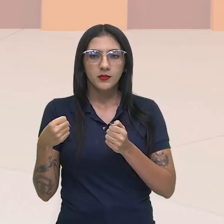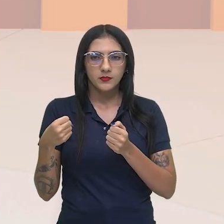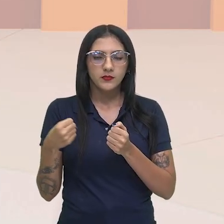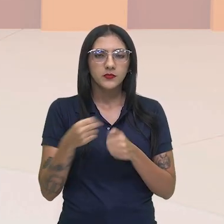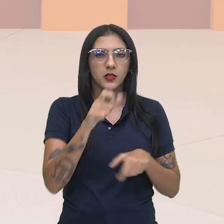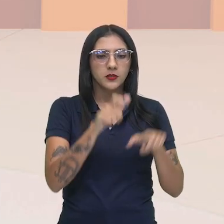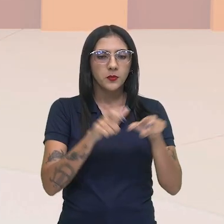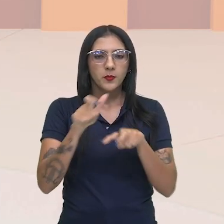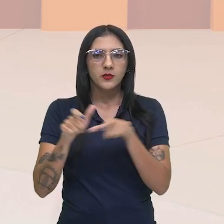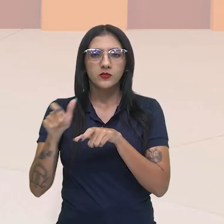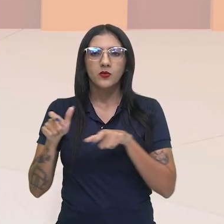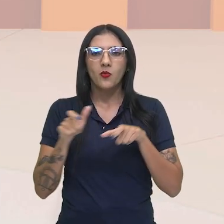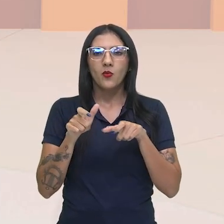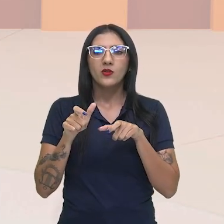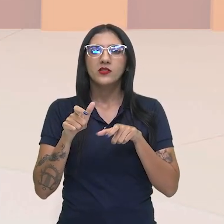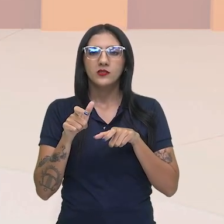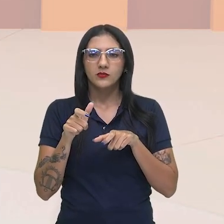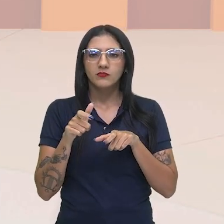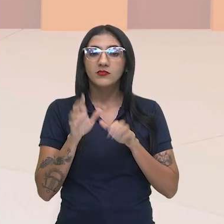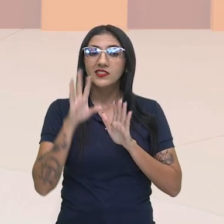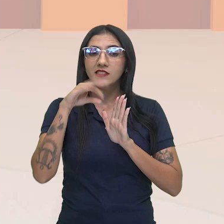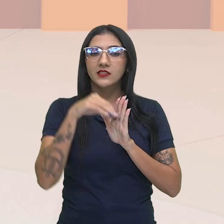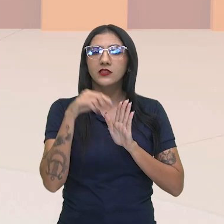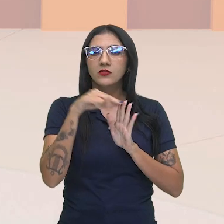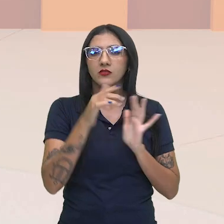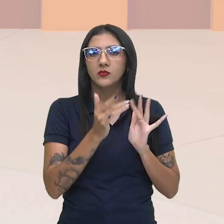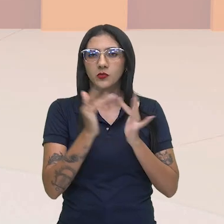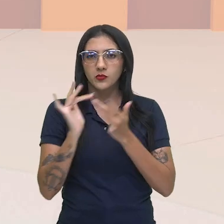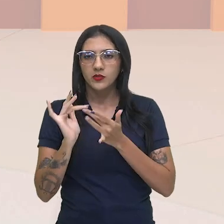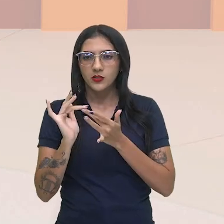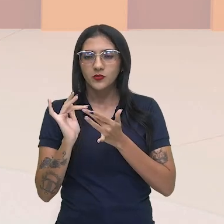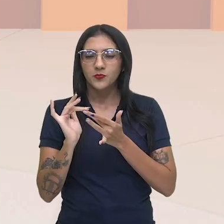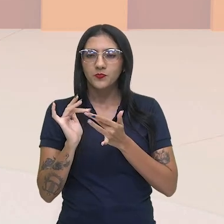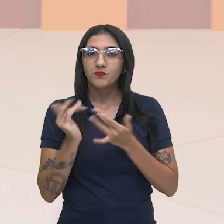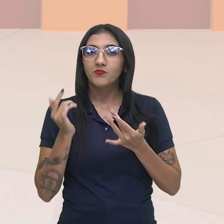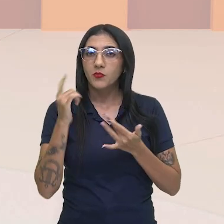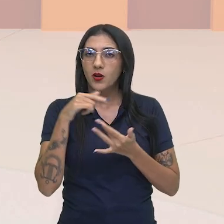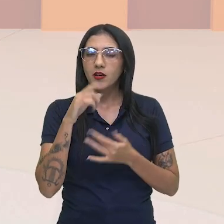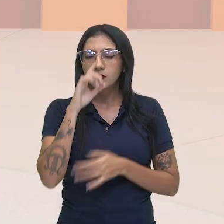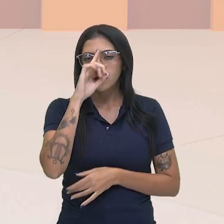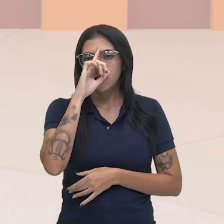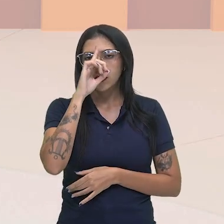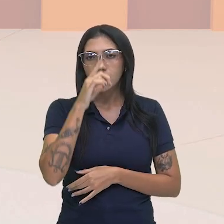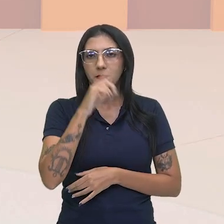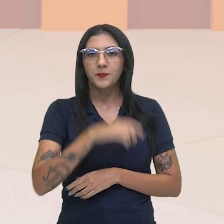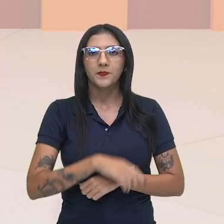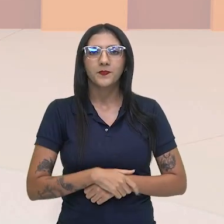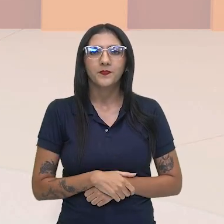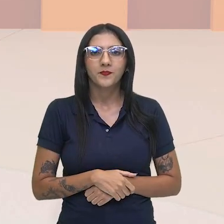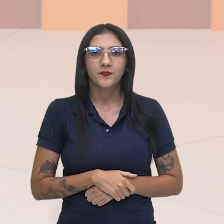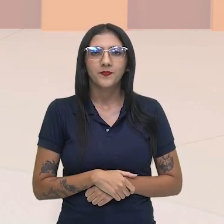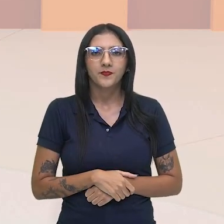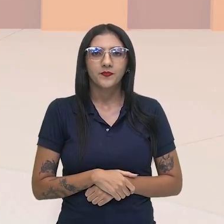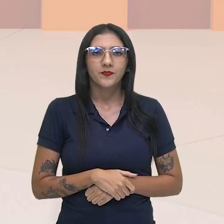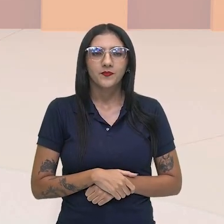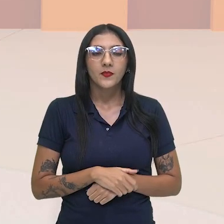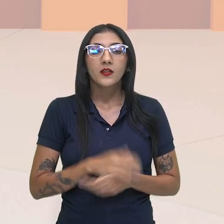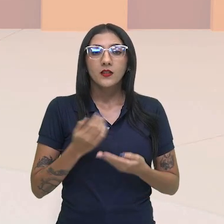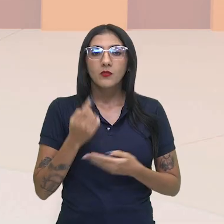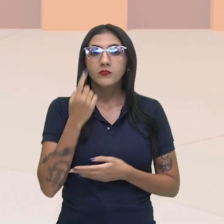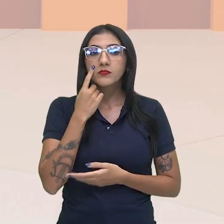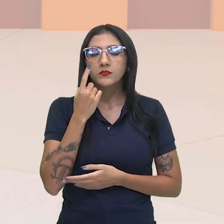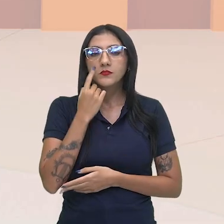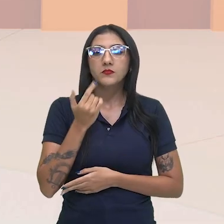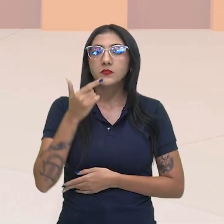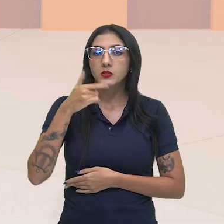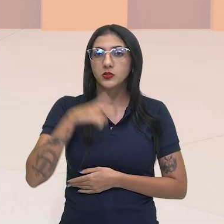pessoas subjugadas a ele, tá bom? Então, é essa a ideia. Portanto, vamos lá. Nós estamos